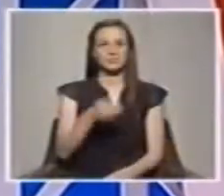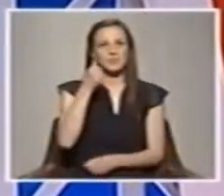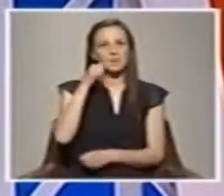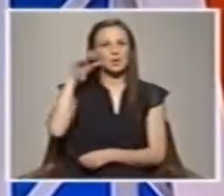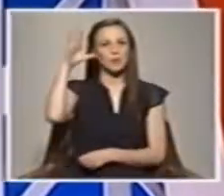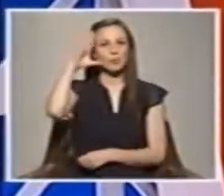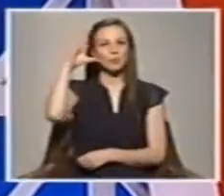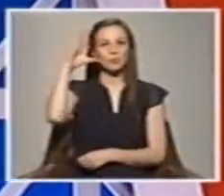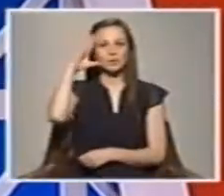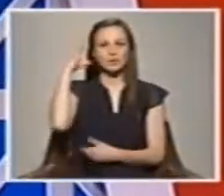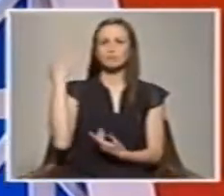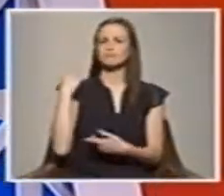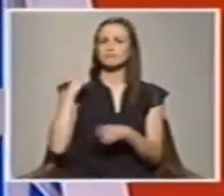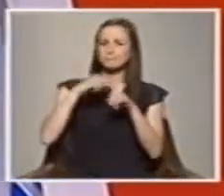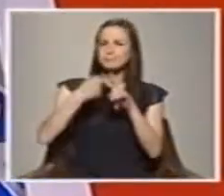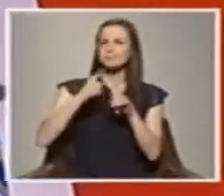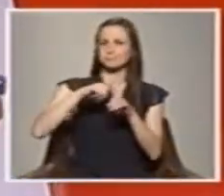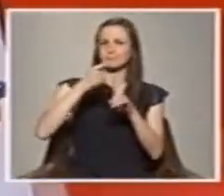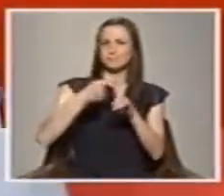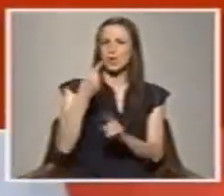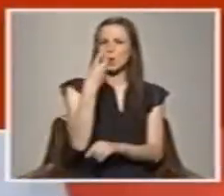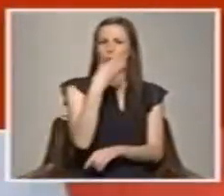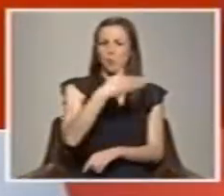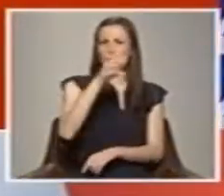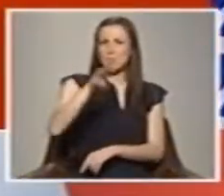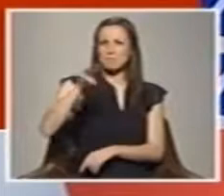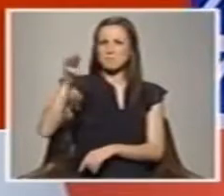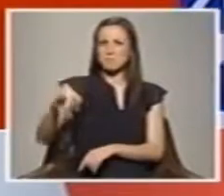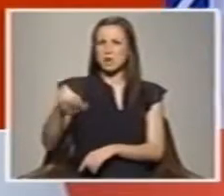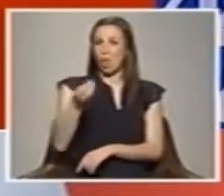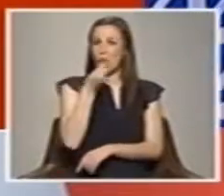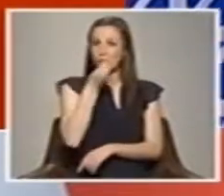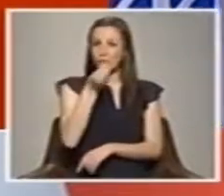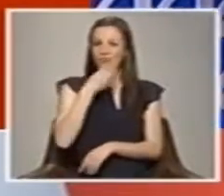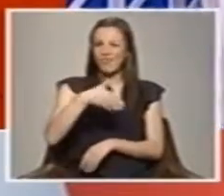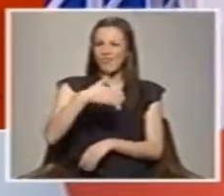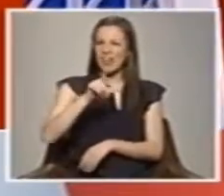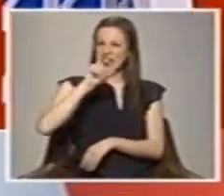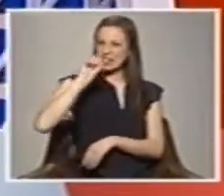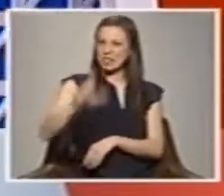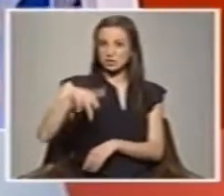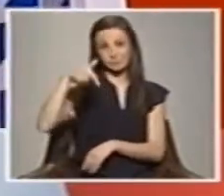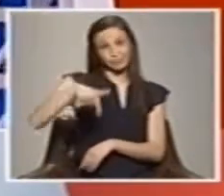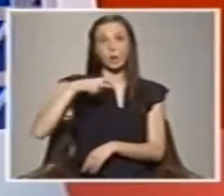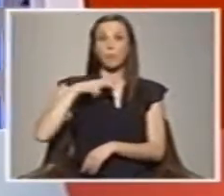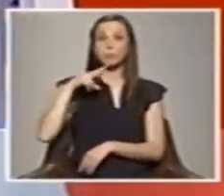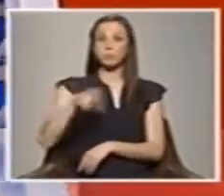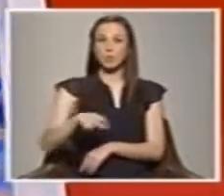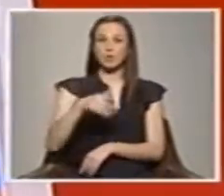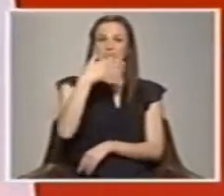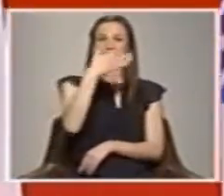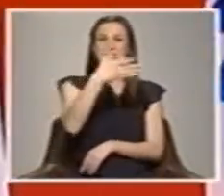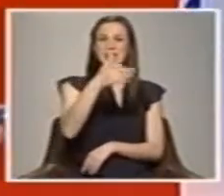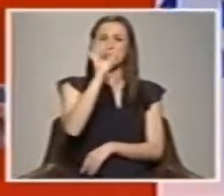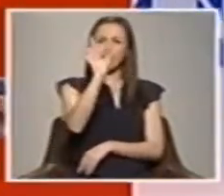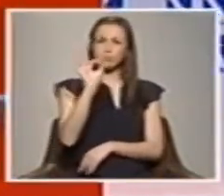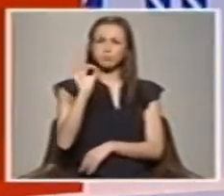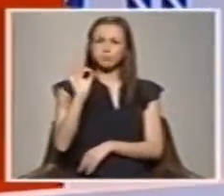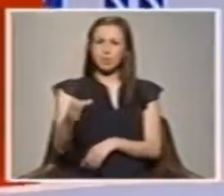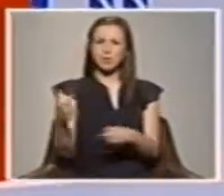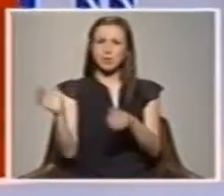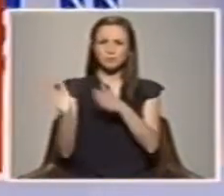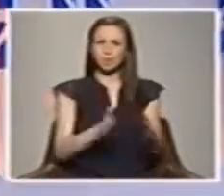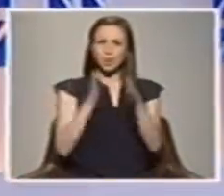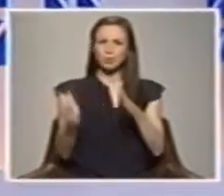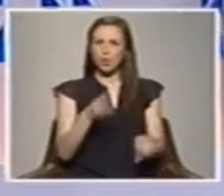tarde. Todos os anos, cerca de 1 milhão de toneladas de alimentos vai para o lixo em Portugal. São 17% da produção total de